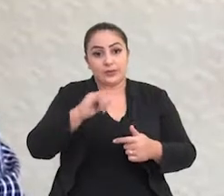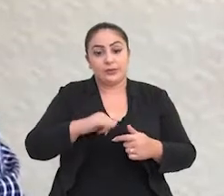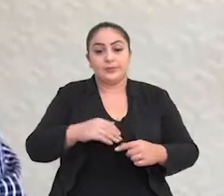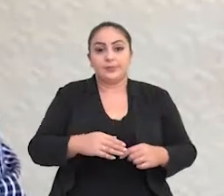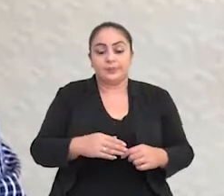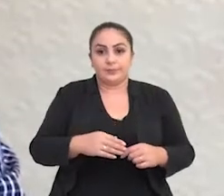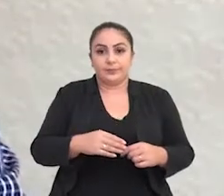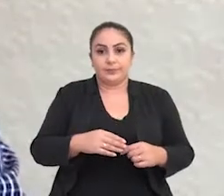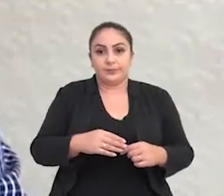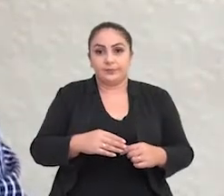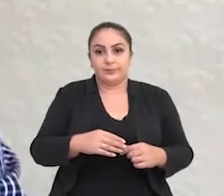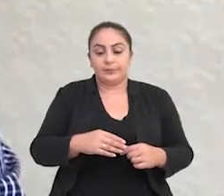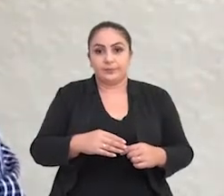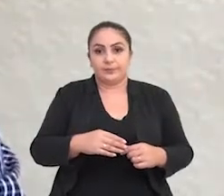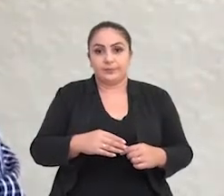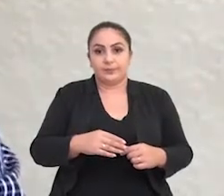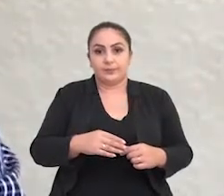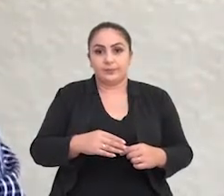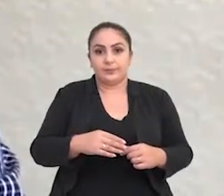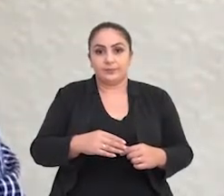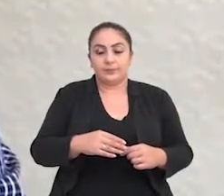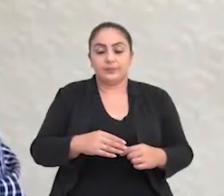medidas